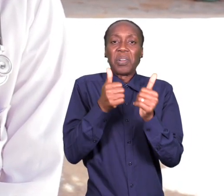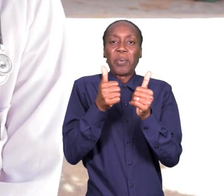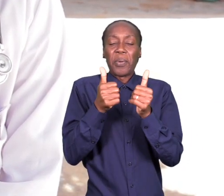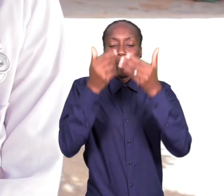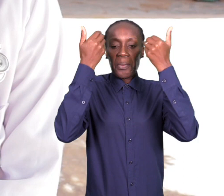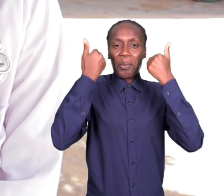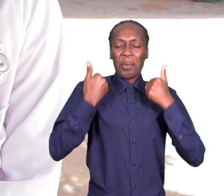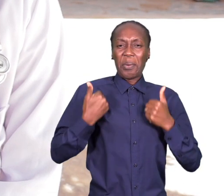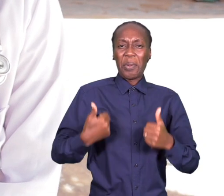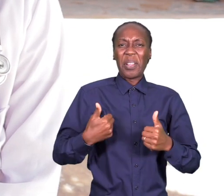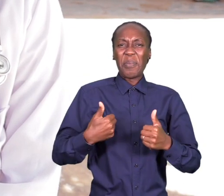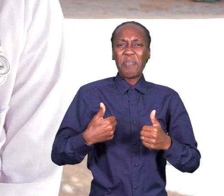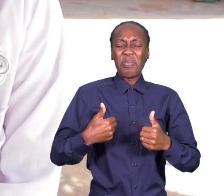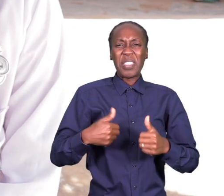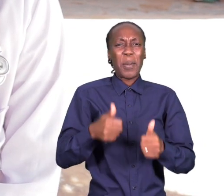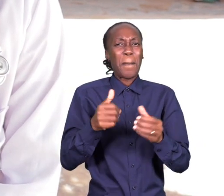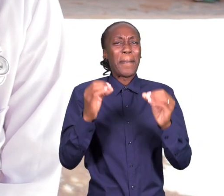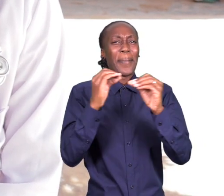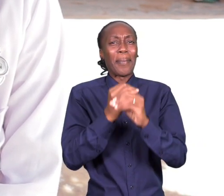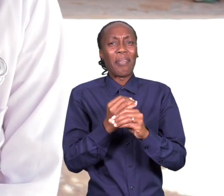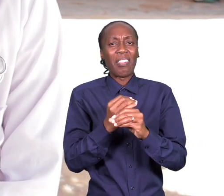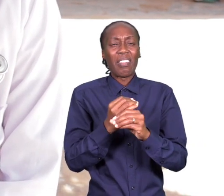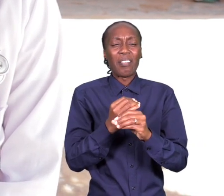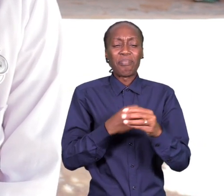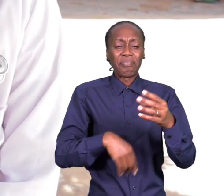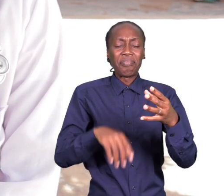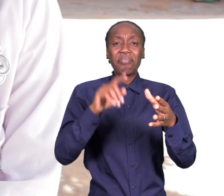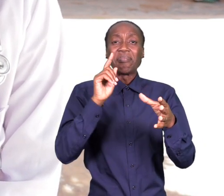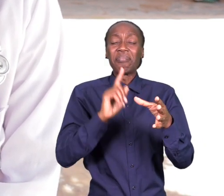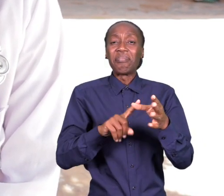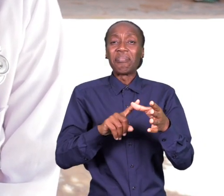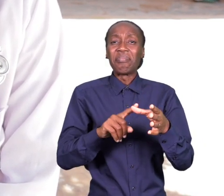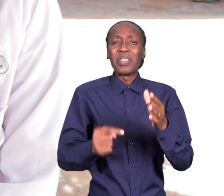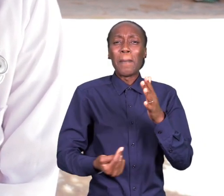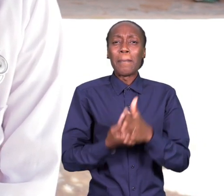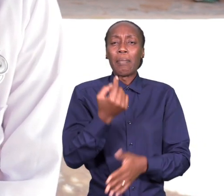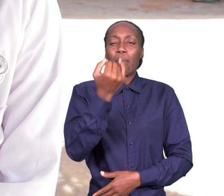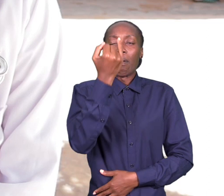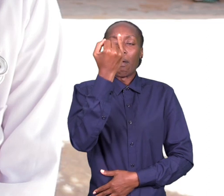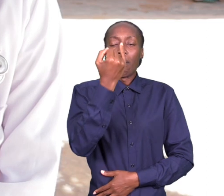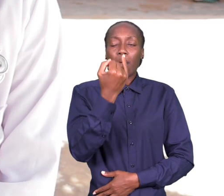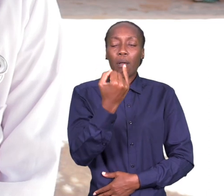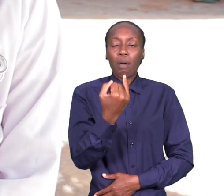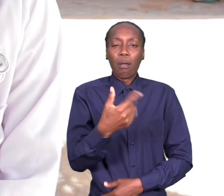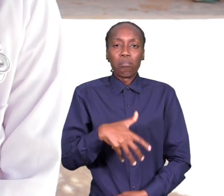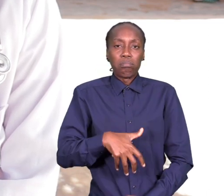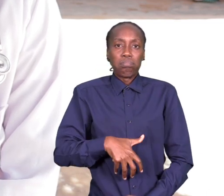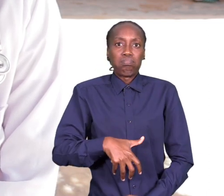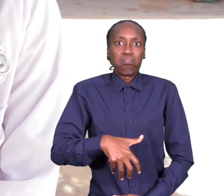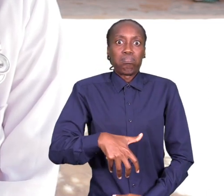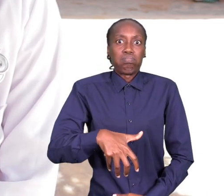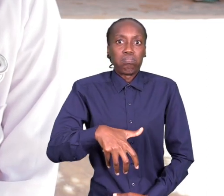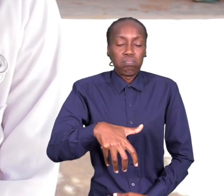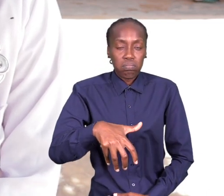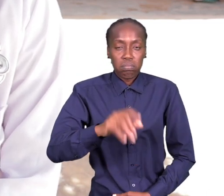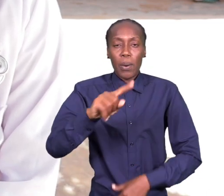psicomotor, a criança não cresce como deve ser, leva a uma desnutrição e, em pior